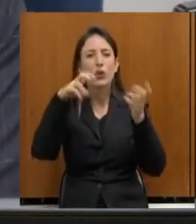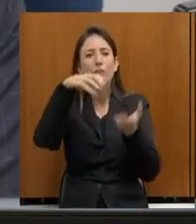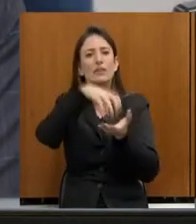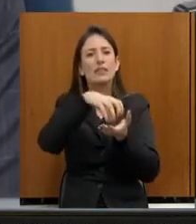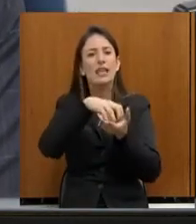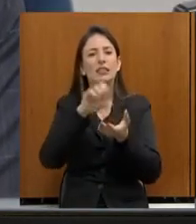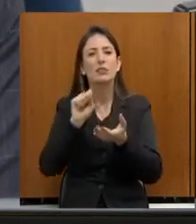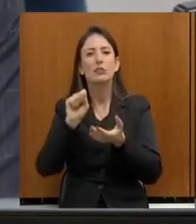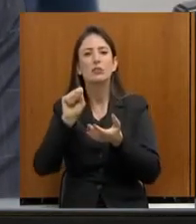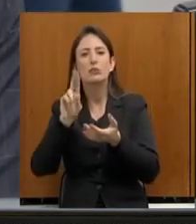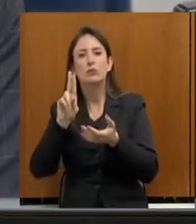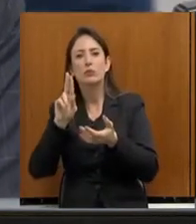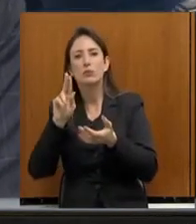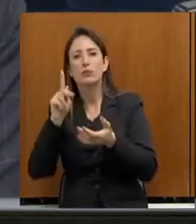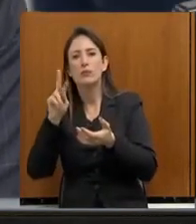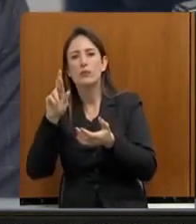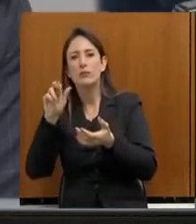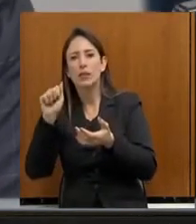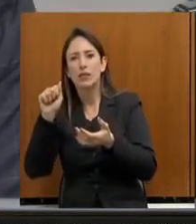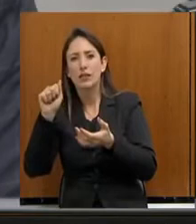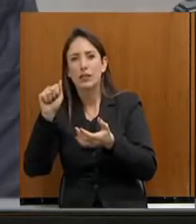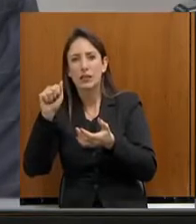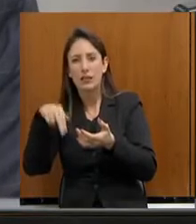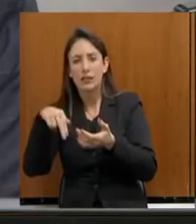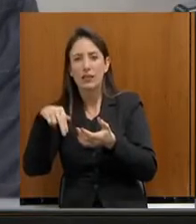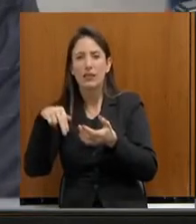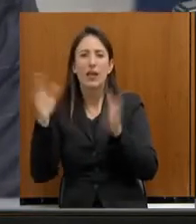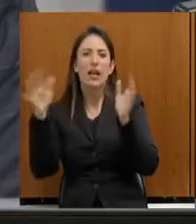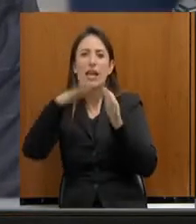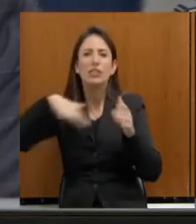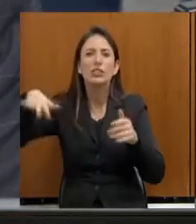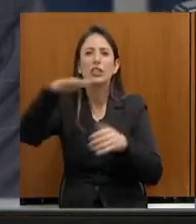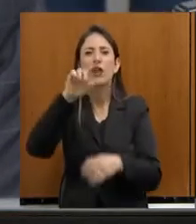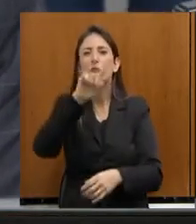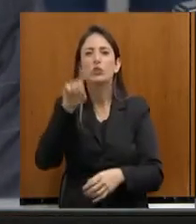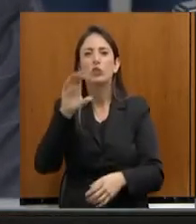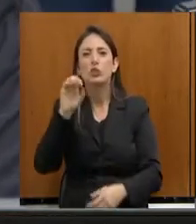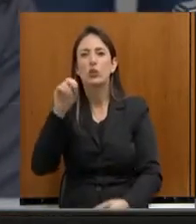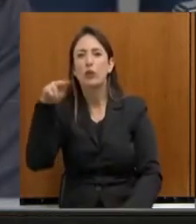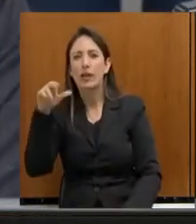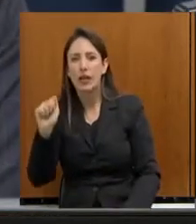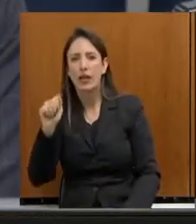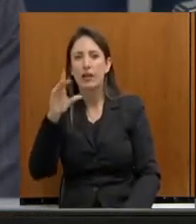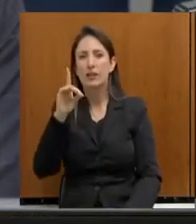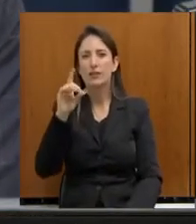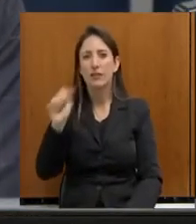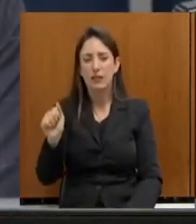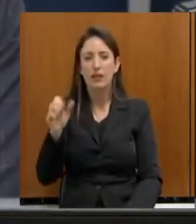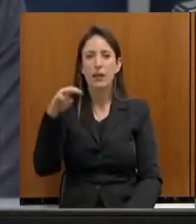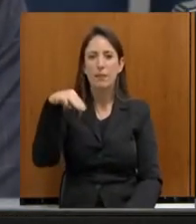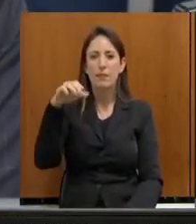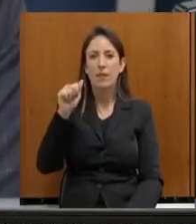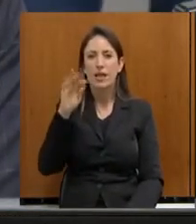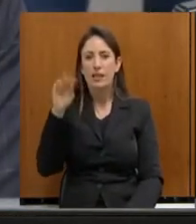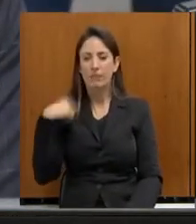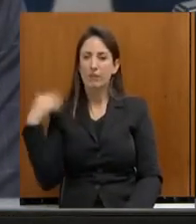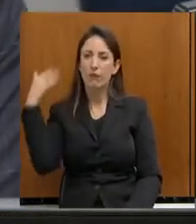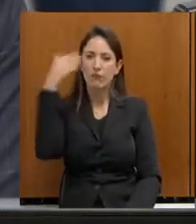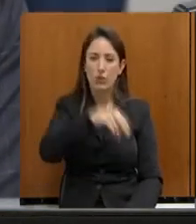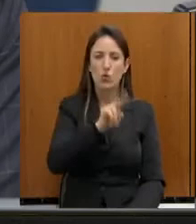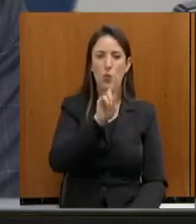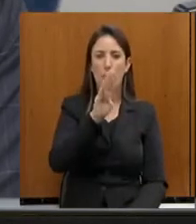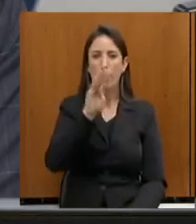é uma das opções jornal Zona da Mata nós tivemos em Ubá e eu queria